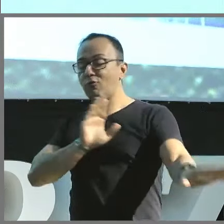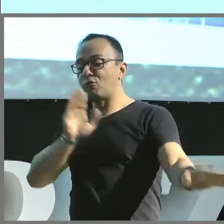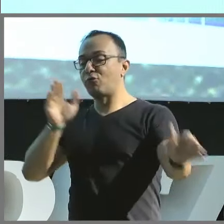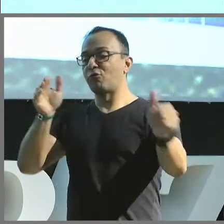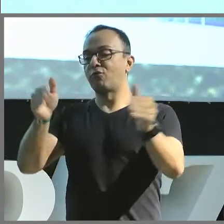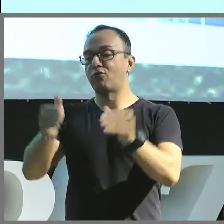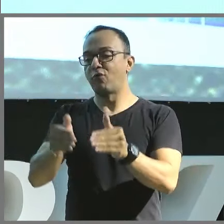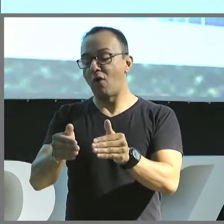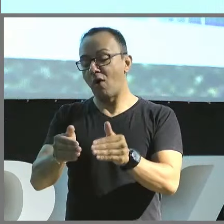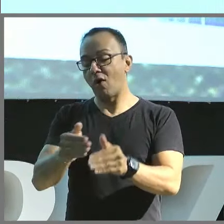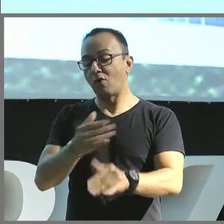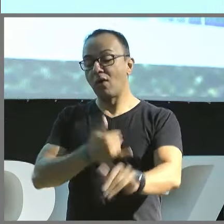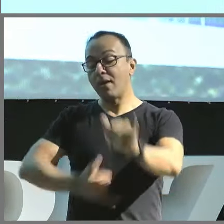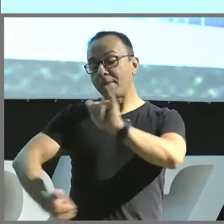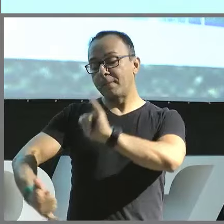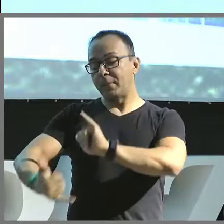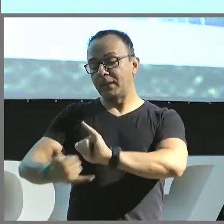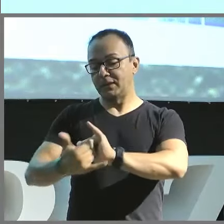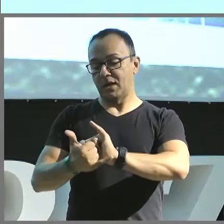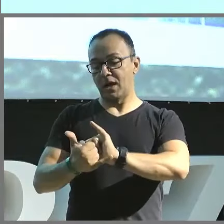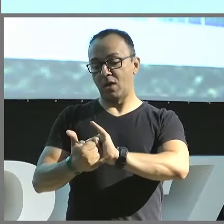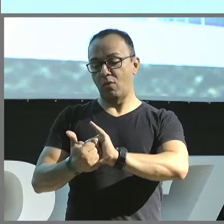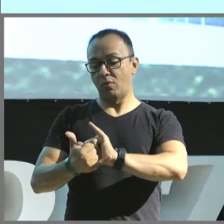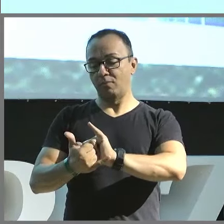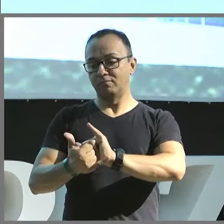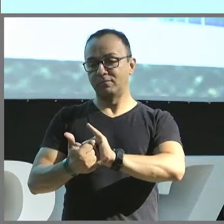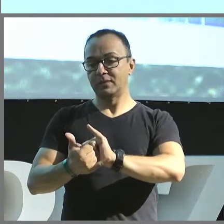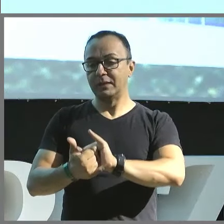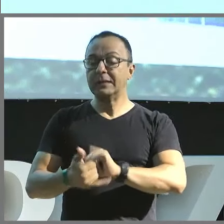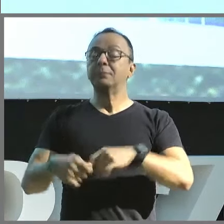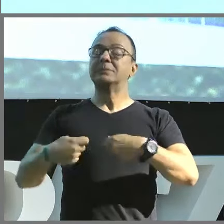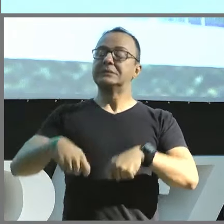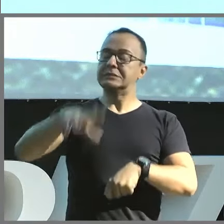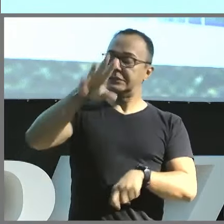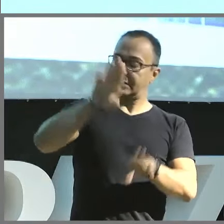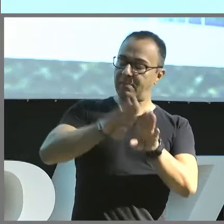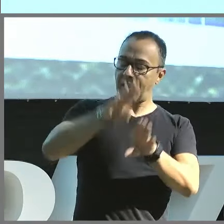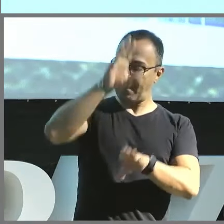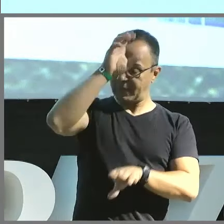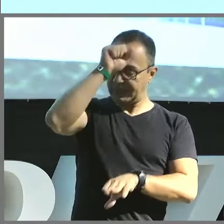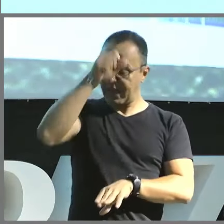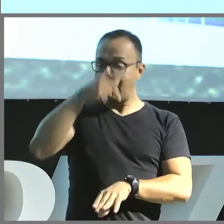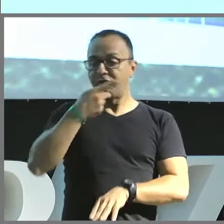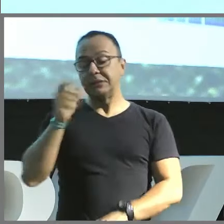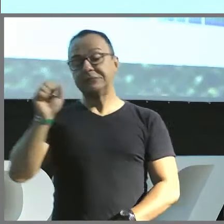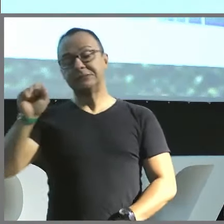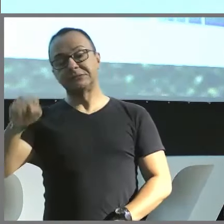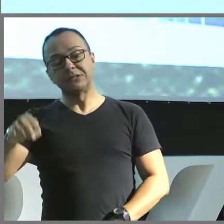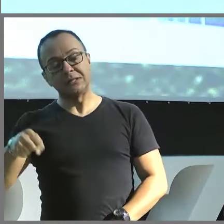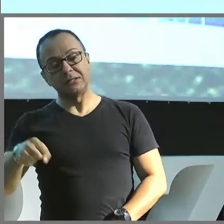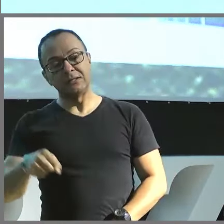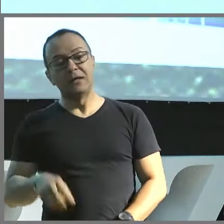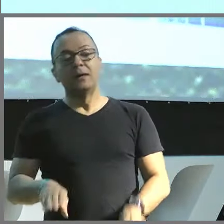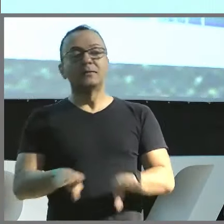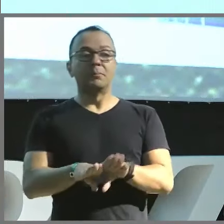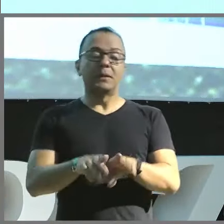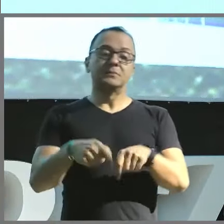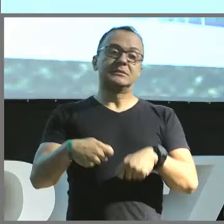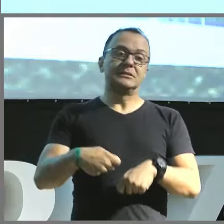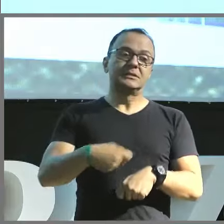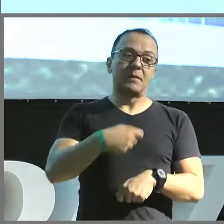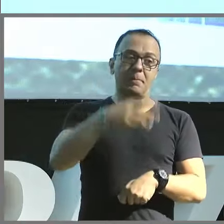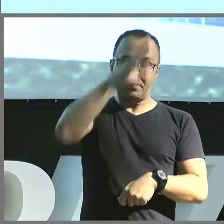sabe dizer sim e que sabe dizer não. E do ponto da cruz, ele faz essa